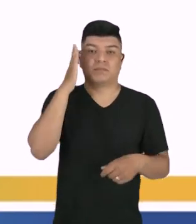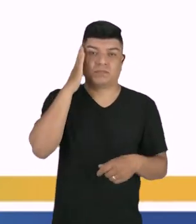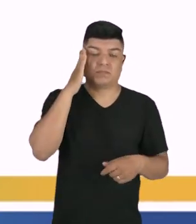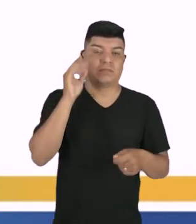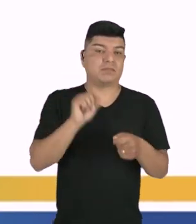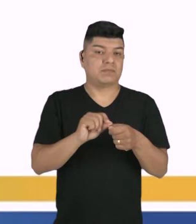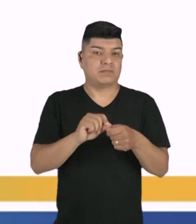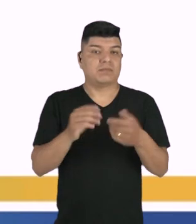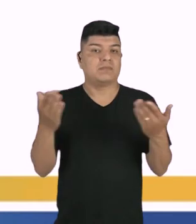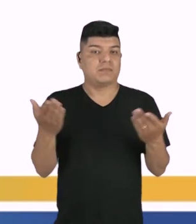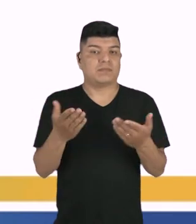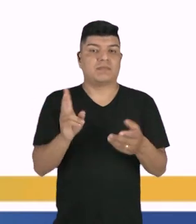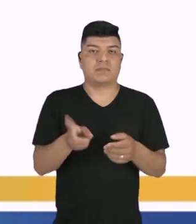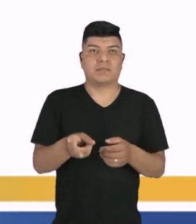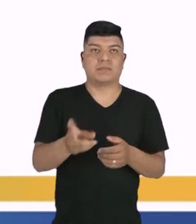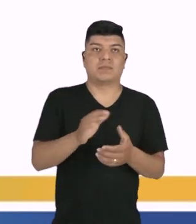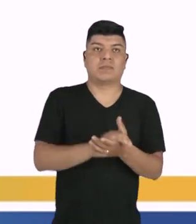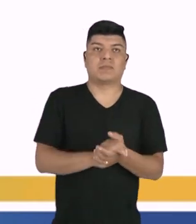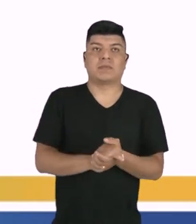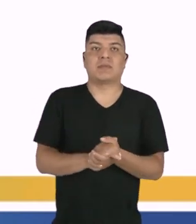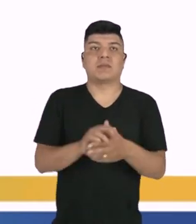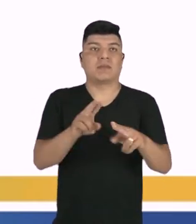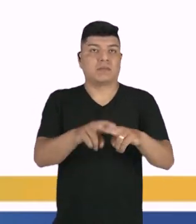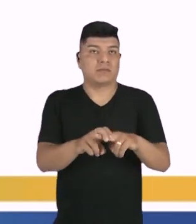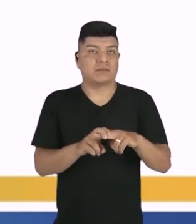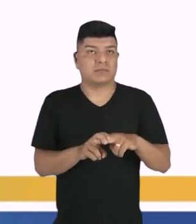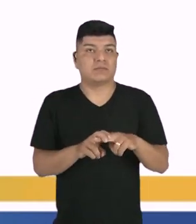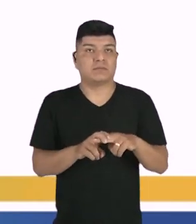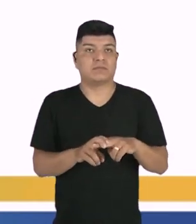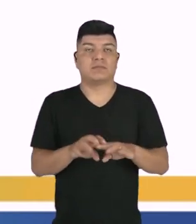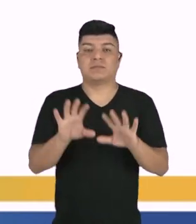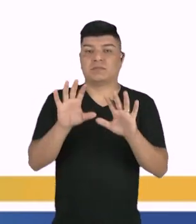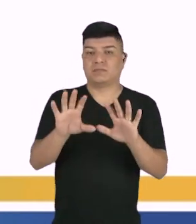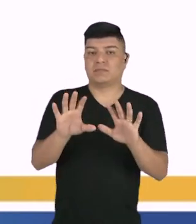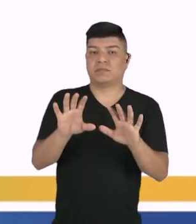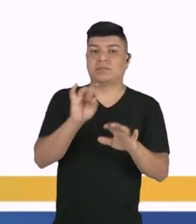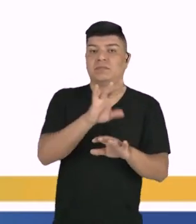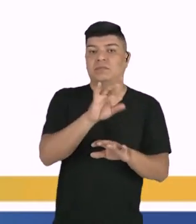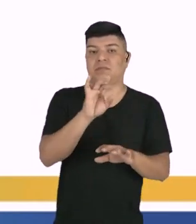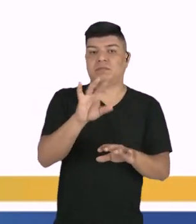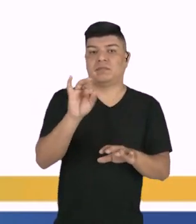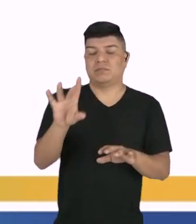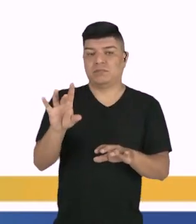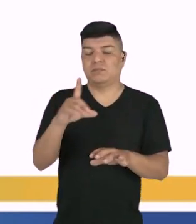né? Então vamos continuar. Para isso, vamos fazer a determinação